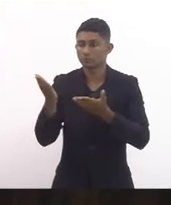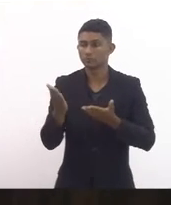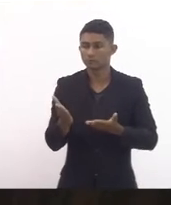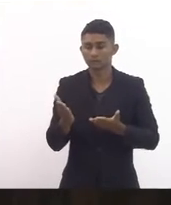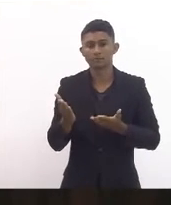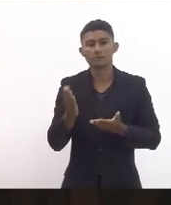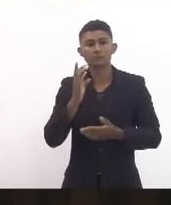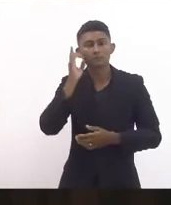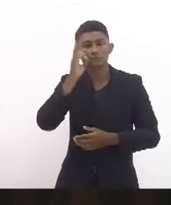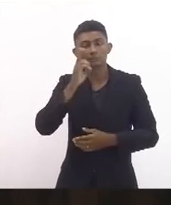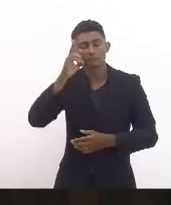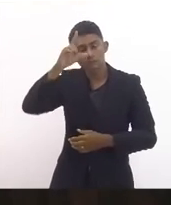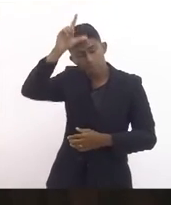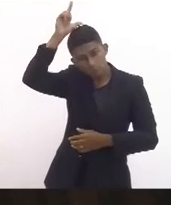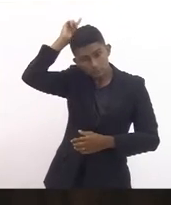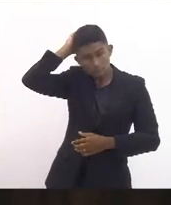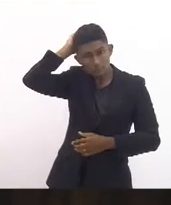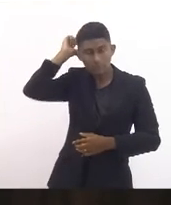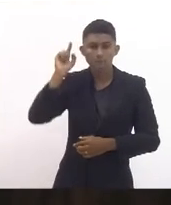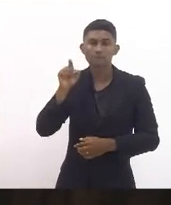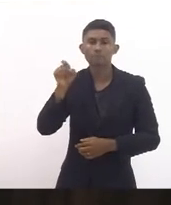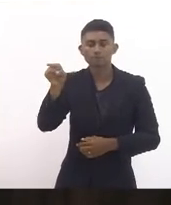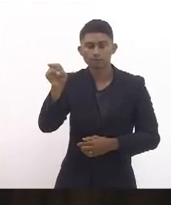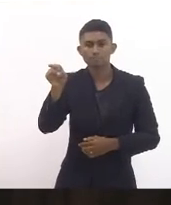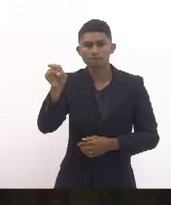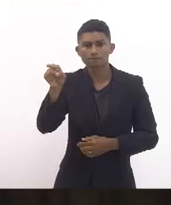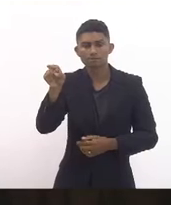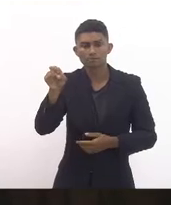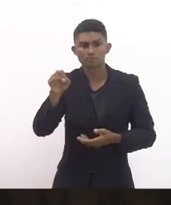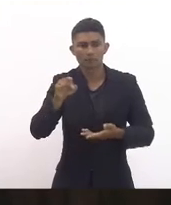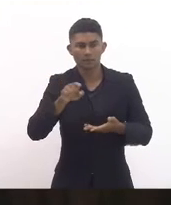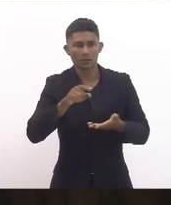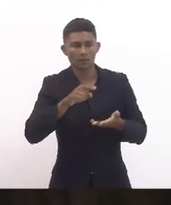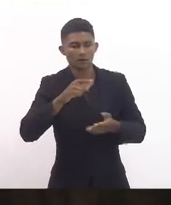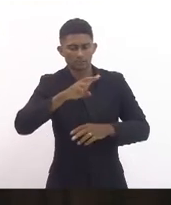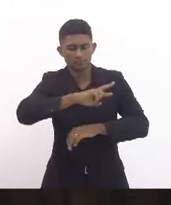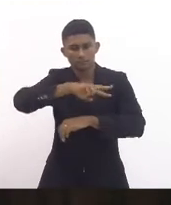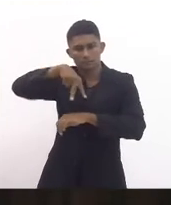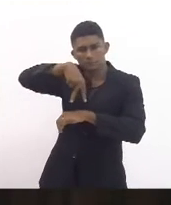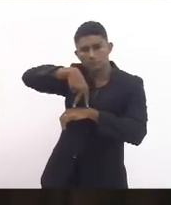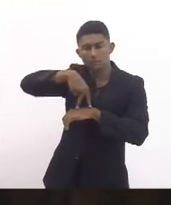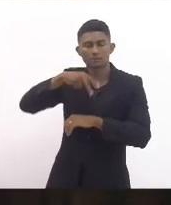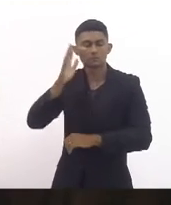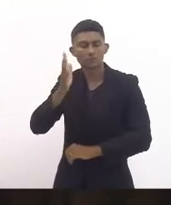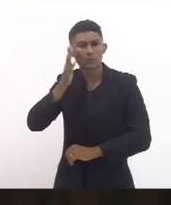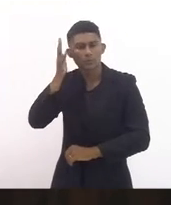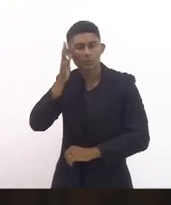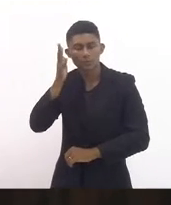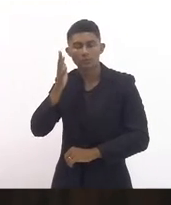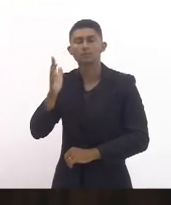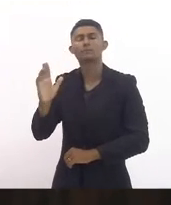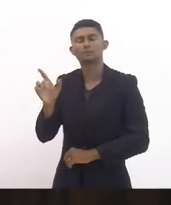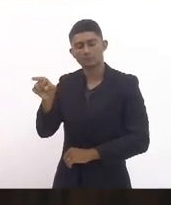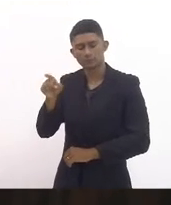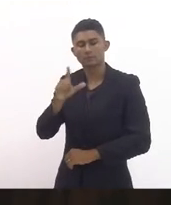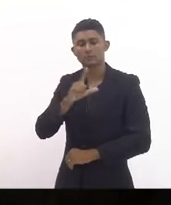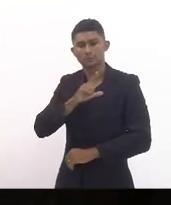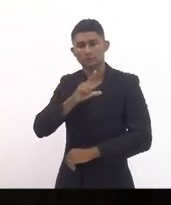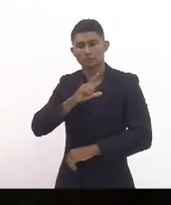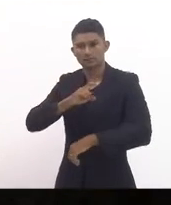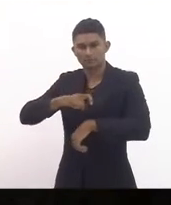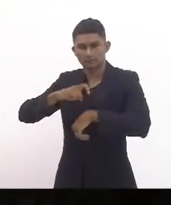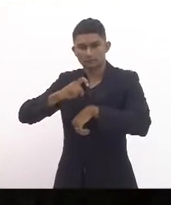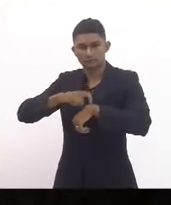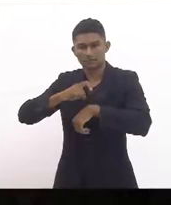Nobre Deputado Luiz Paulo para fazer uso da palavra vossa excelência' dispõe dos